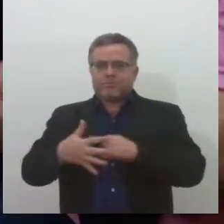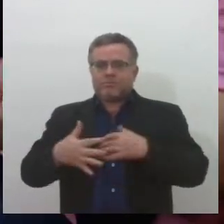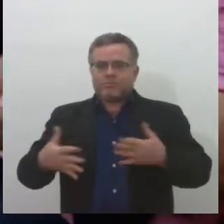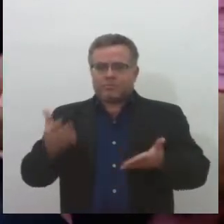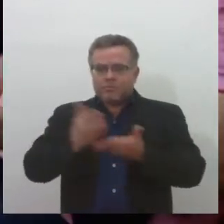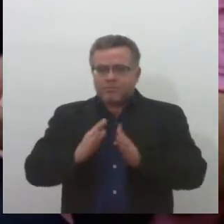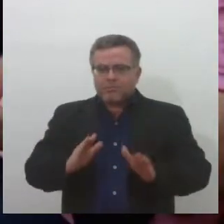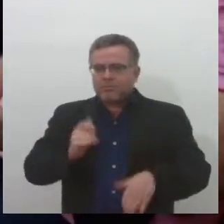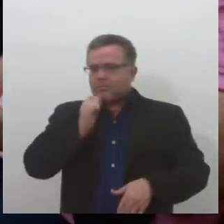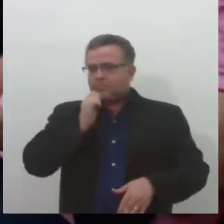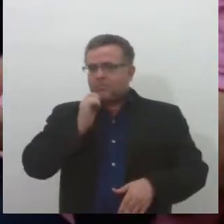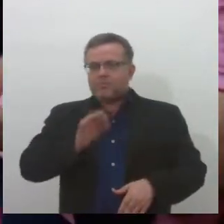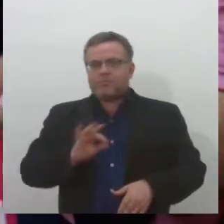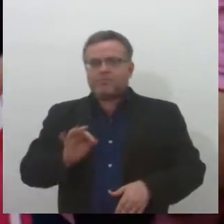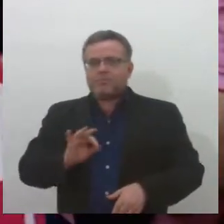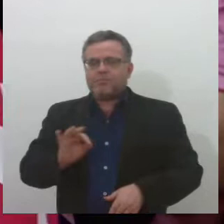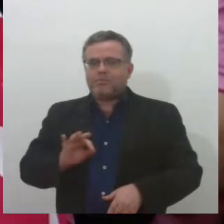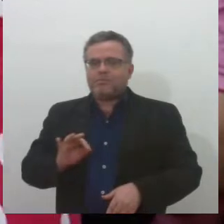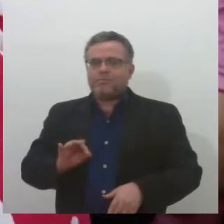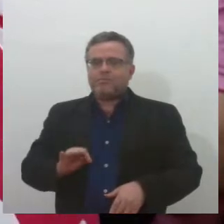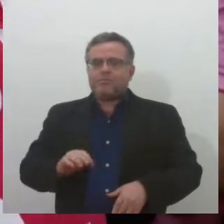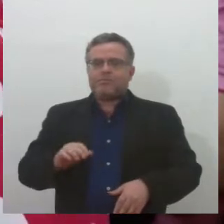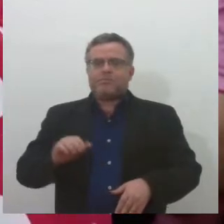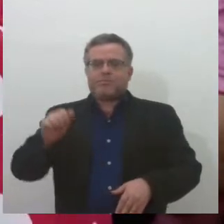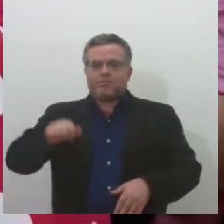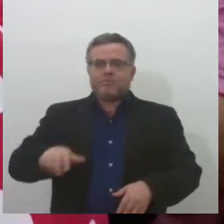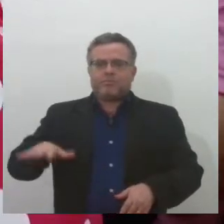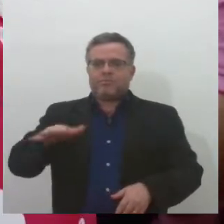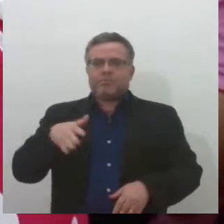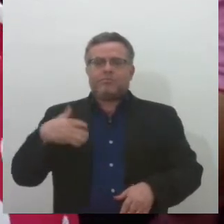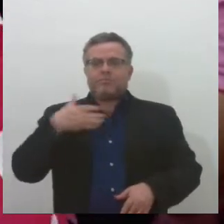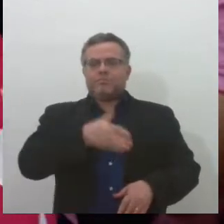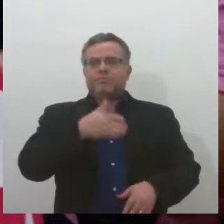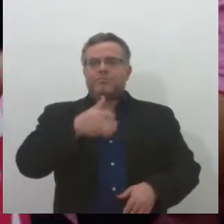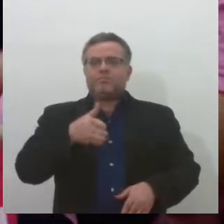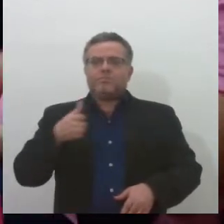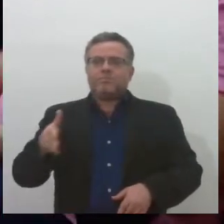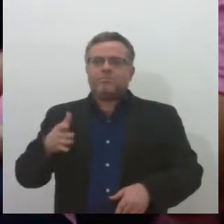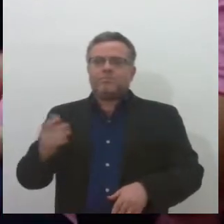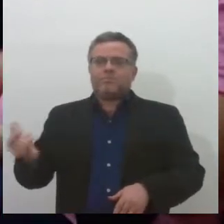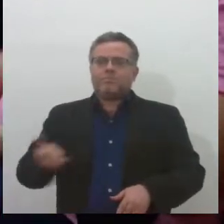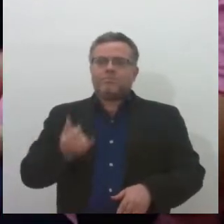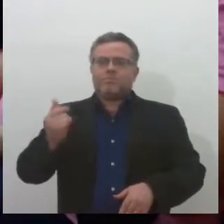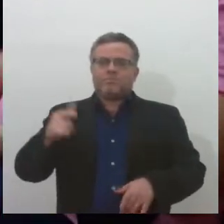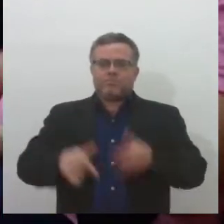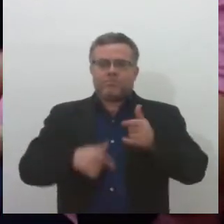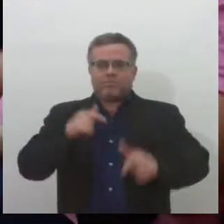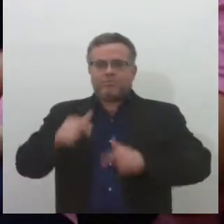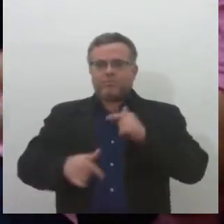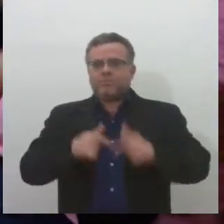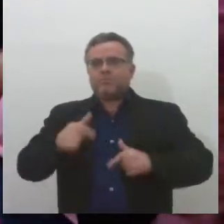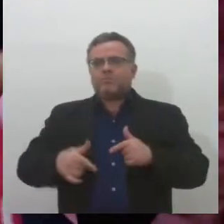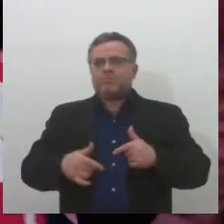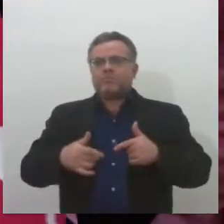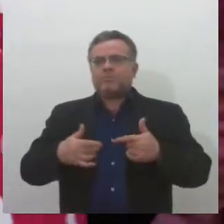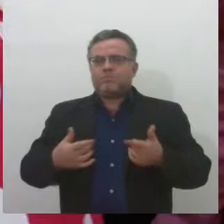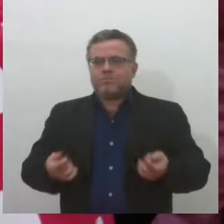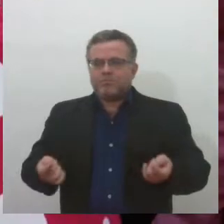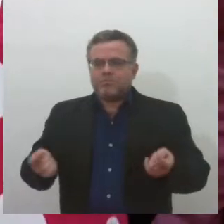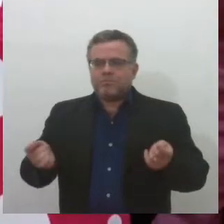acabou e E aí eles foram importantíssimos esses profissionais